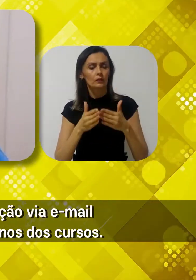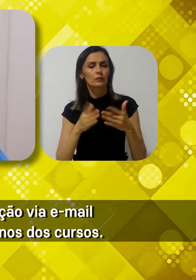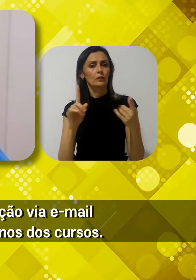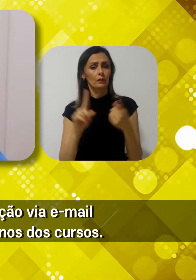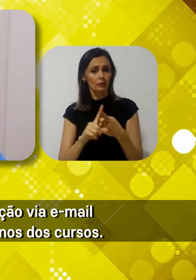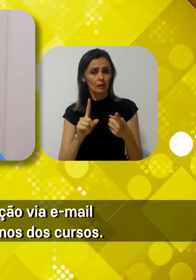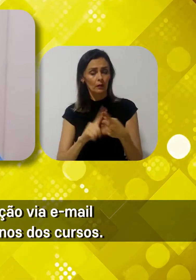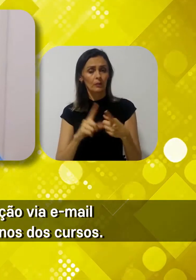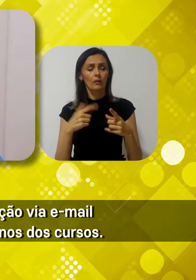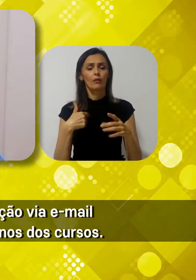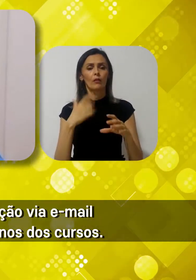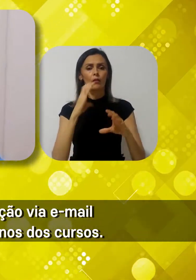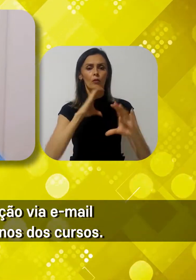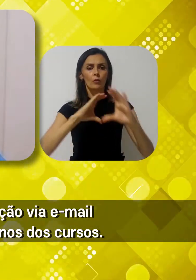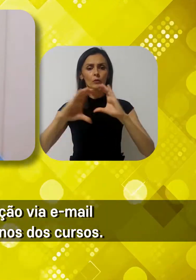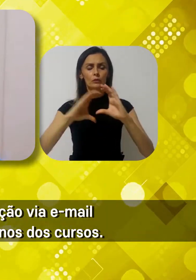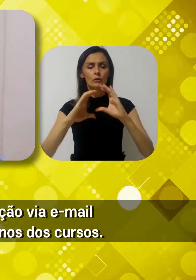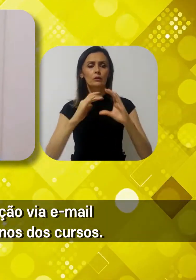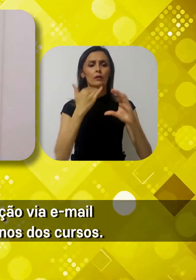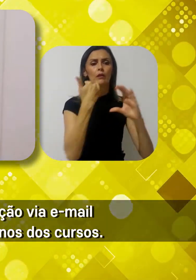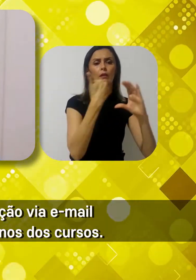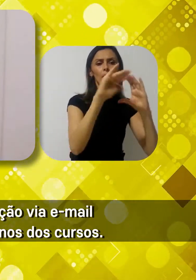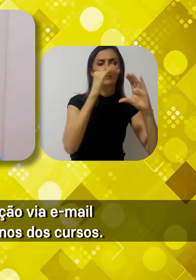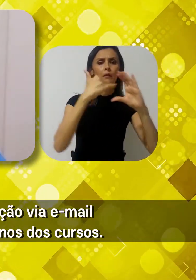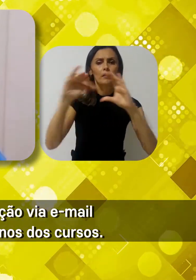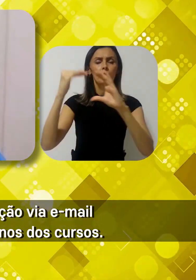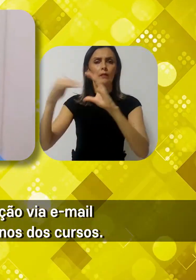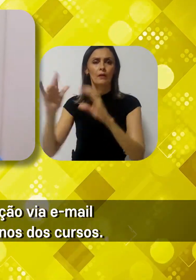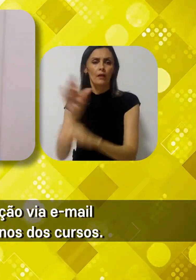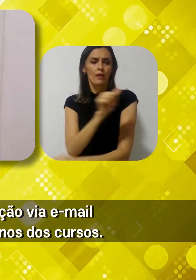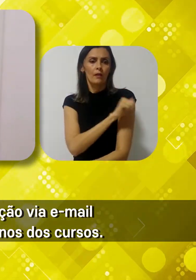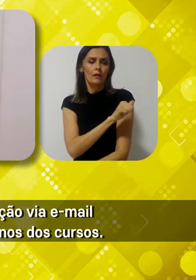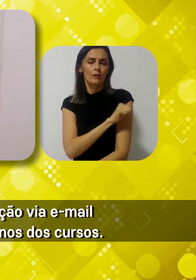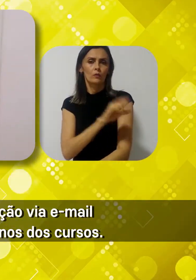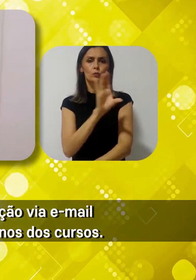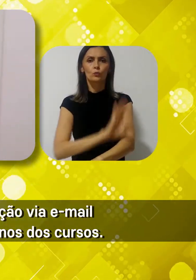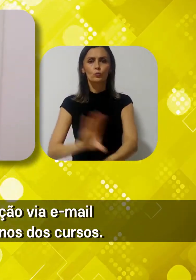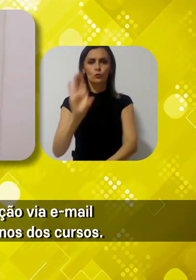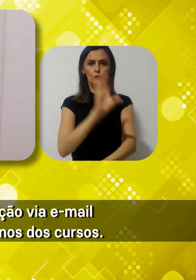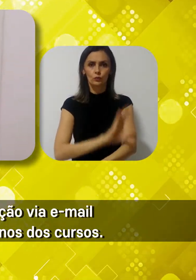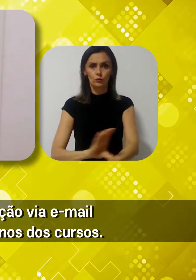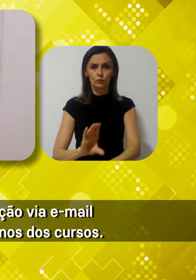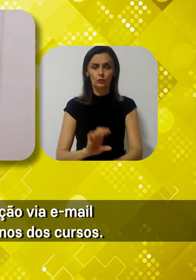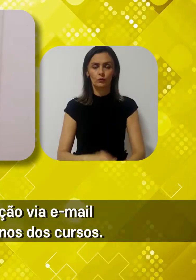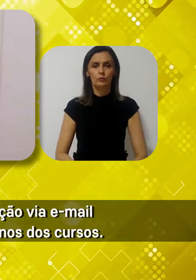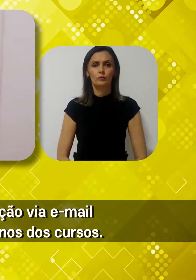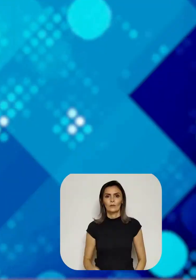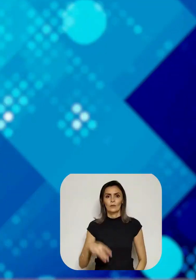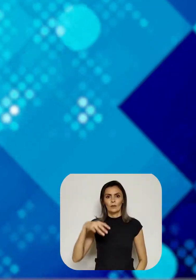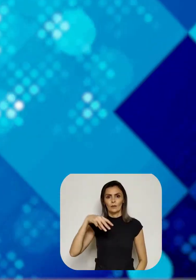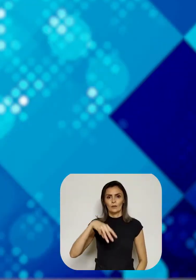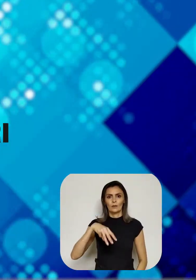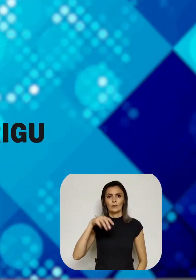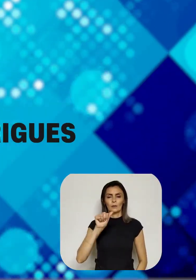e fazer a comunicação via e-mail da CECAP com os alunos dos cursos.